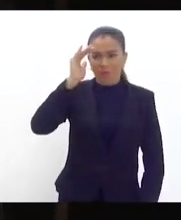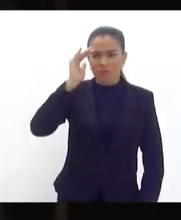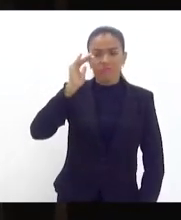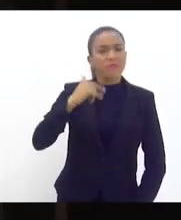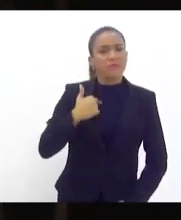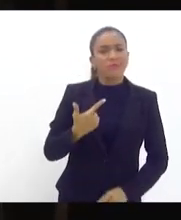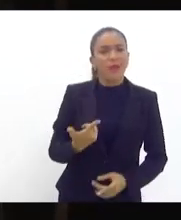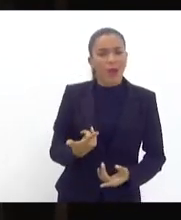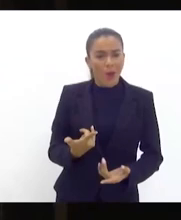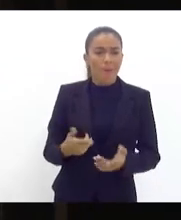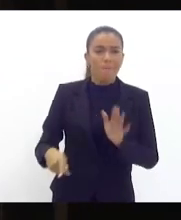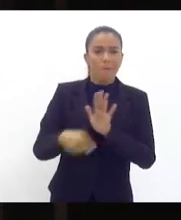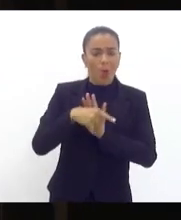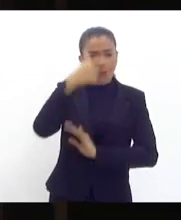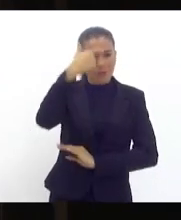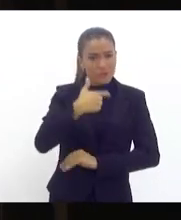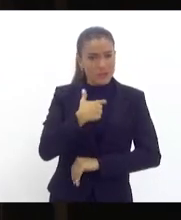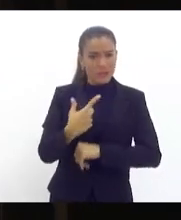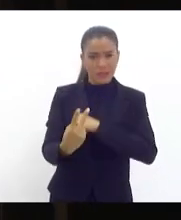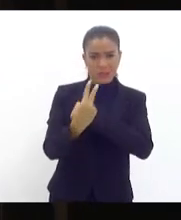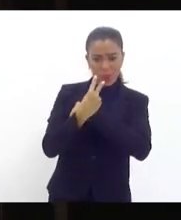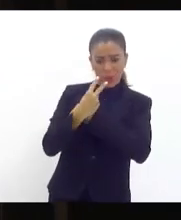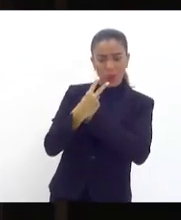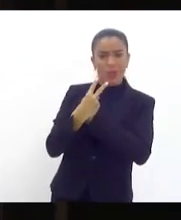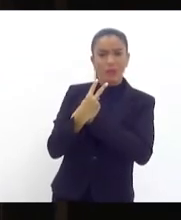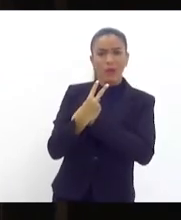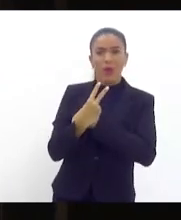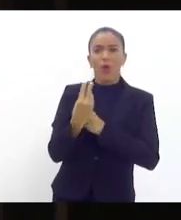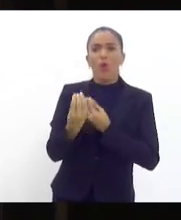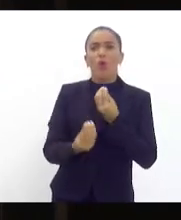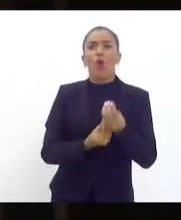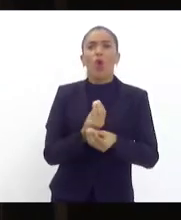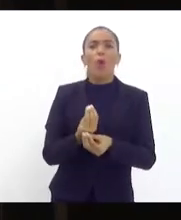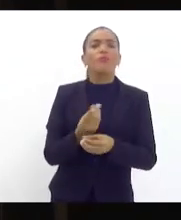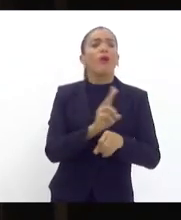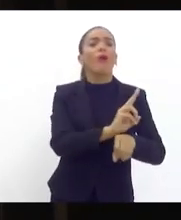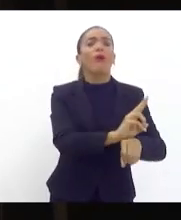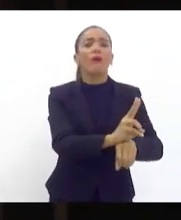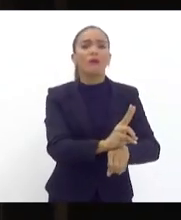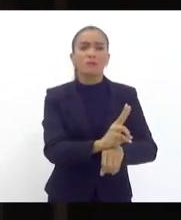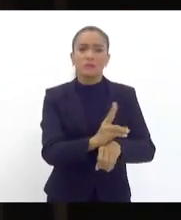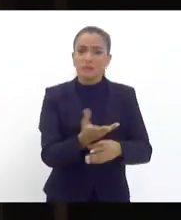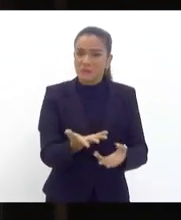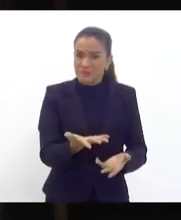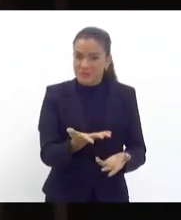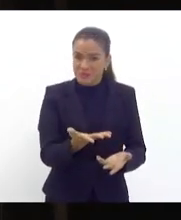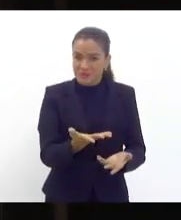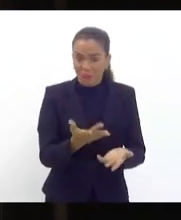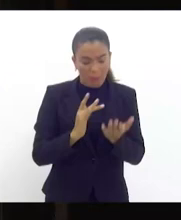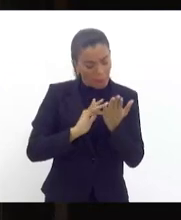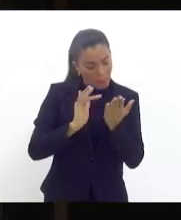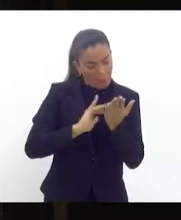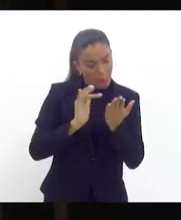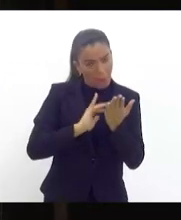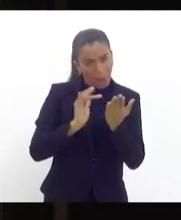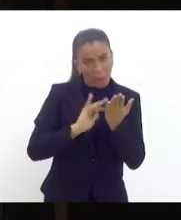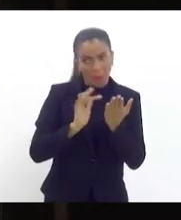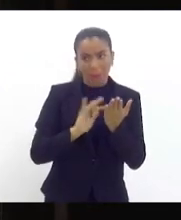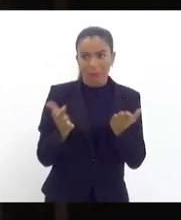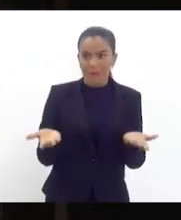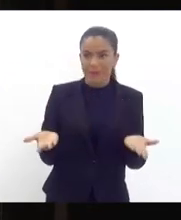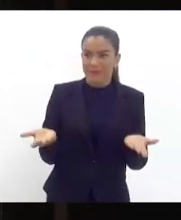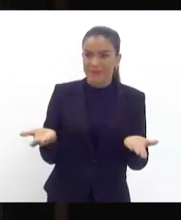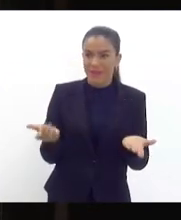ser sua própria segurança como é que vai dar segurança de alguém entendeu Aí a gente vê aqui